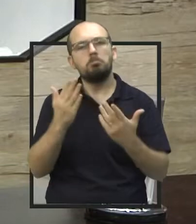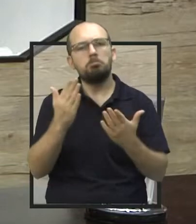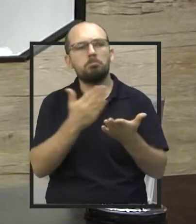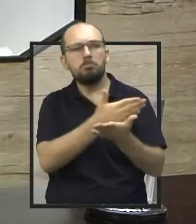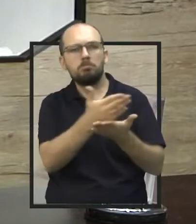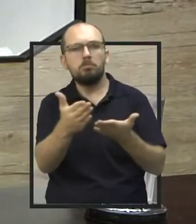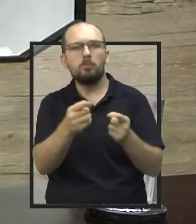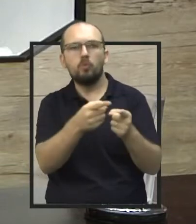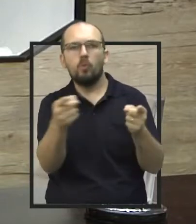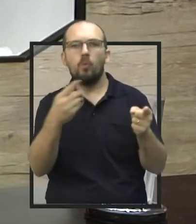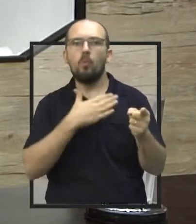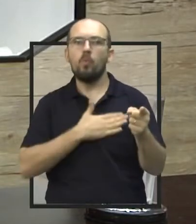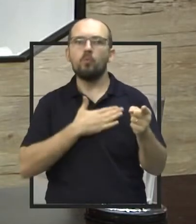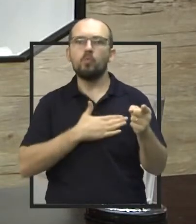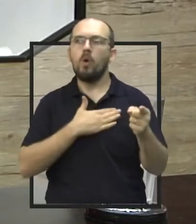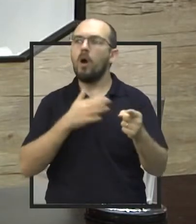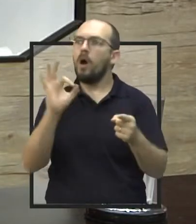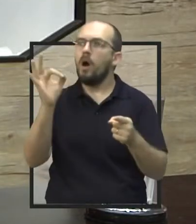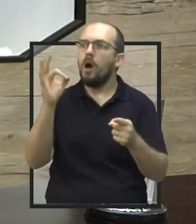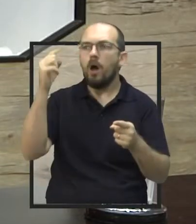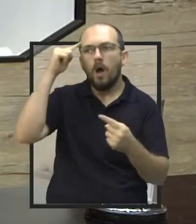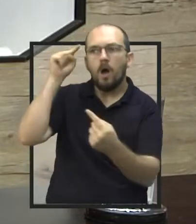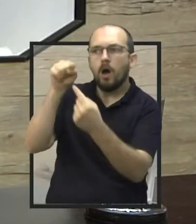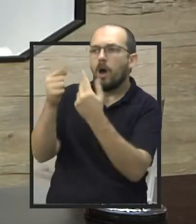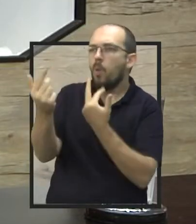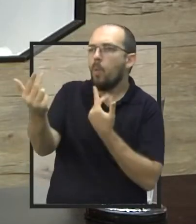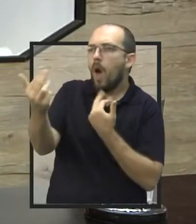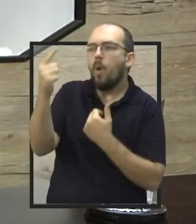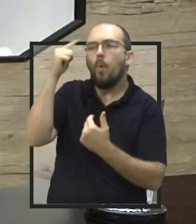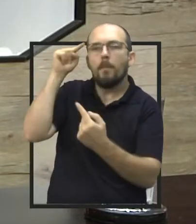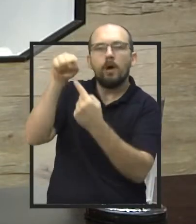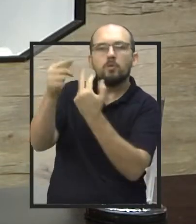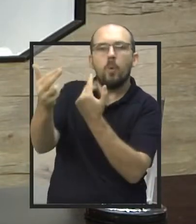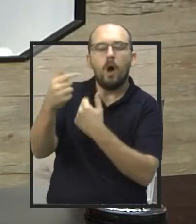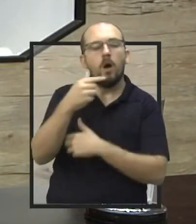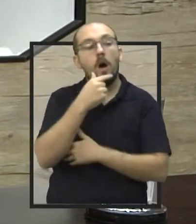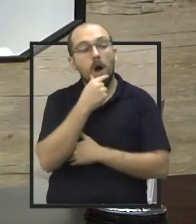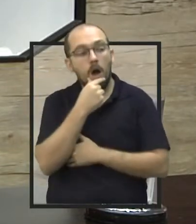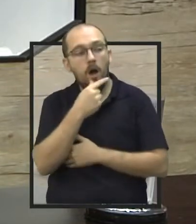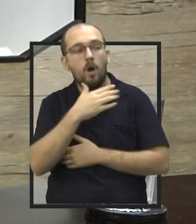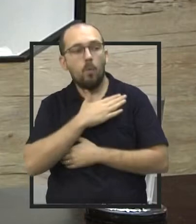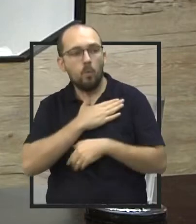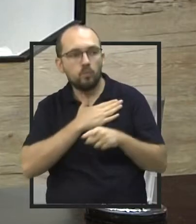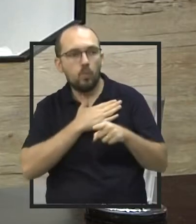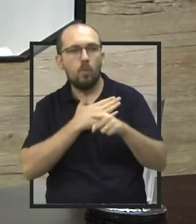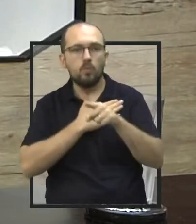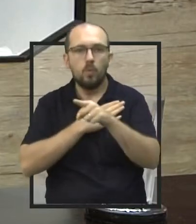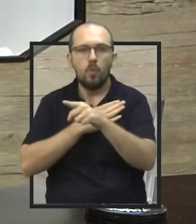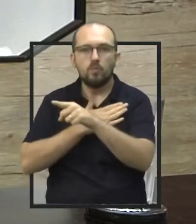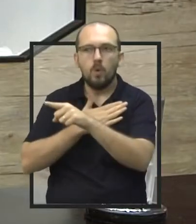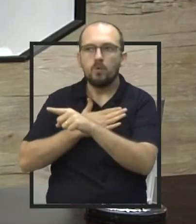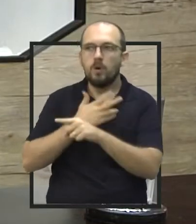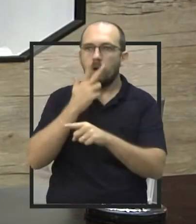né? Dessa vida, que eu gosto muito de refletir sobre a vida, né? E uma forma, assim, de canalizar a raiva e